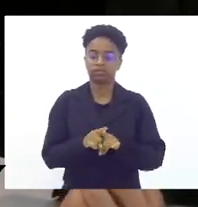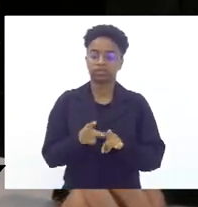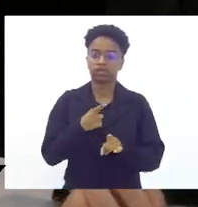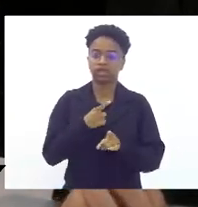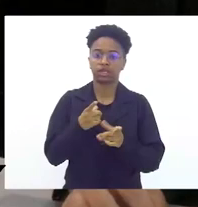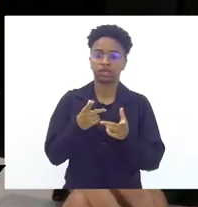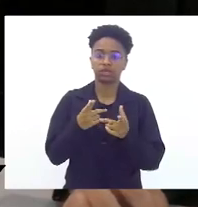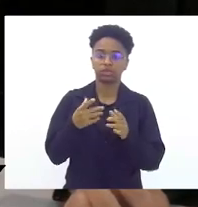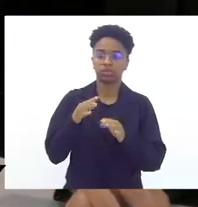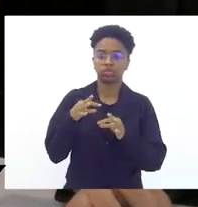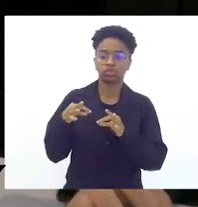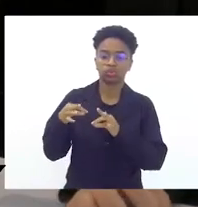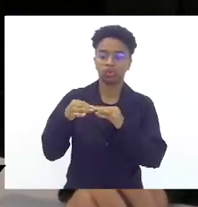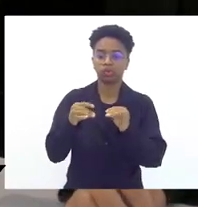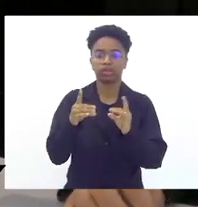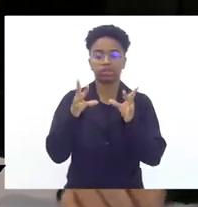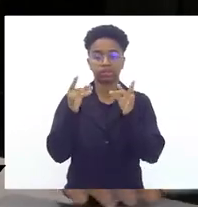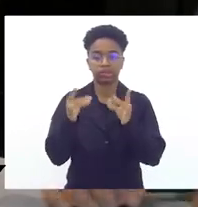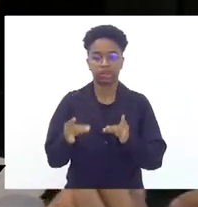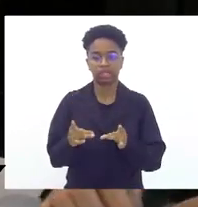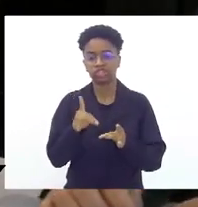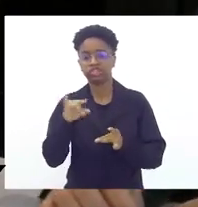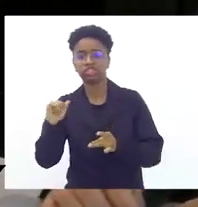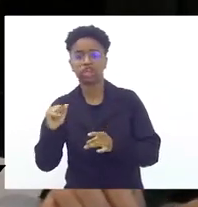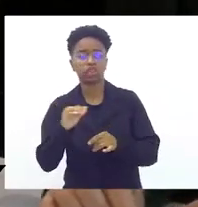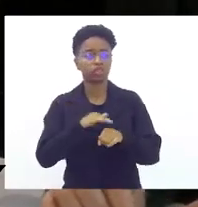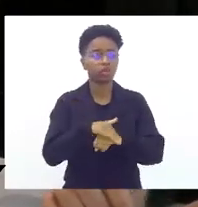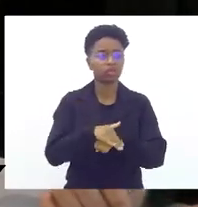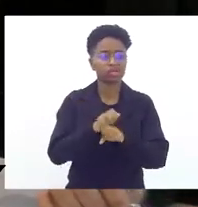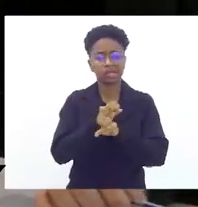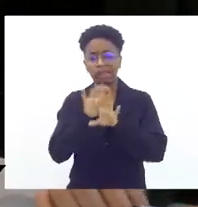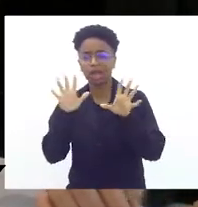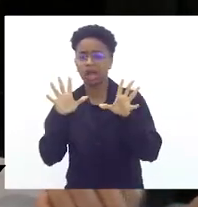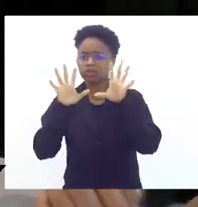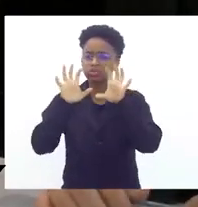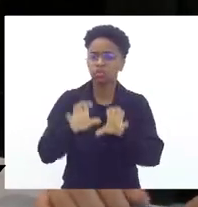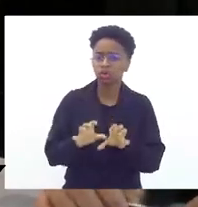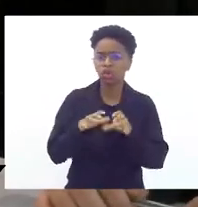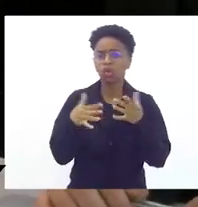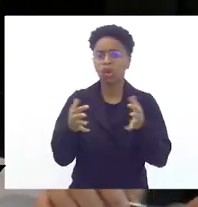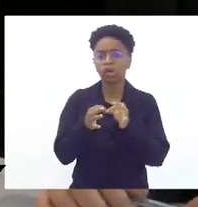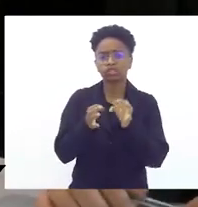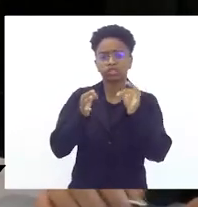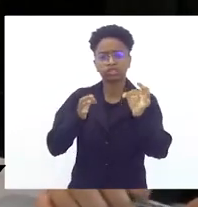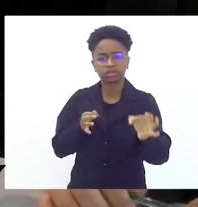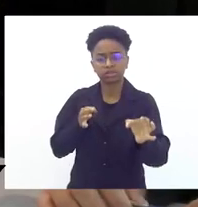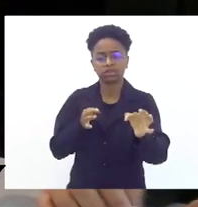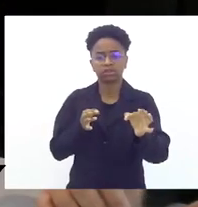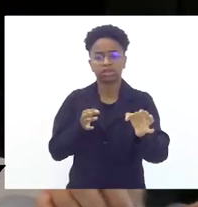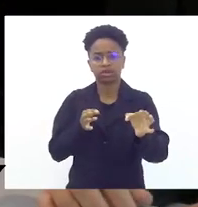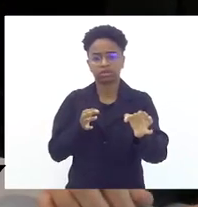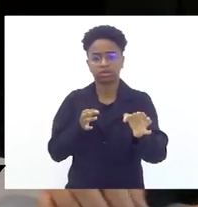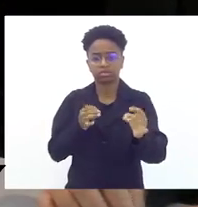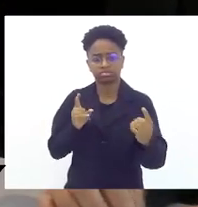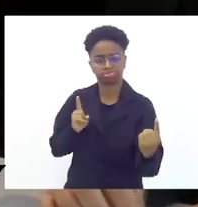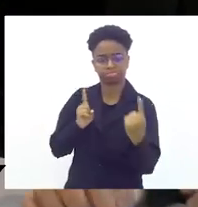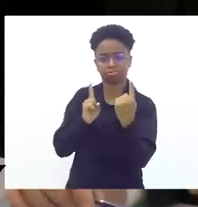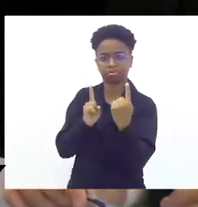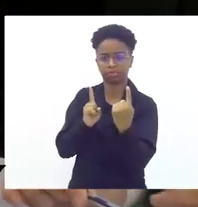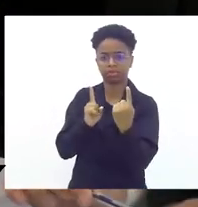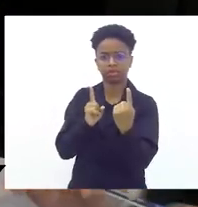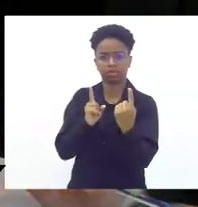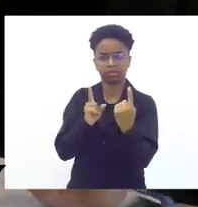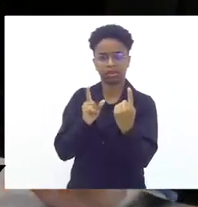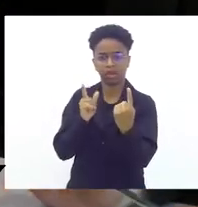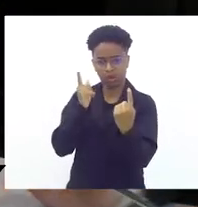fato tiver era de dia era de noite tava escuro Tava claro qual a distância que ela tinha da vítima ela tinha